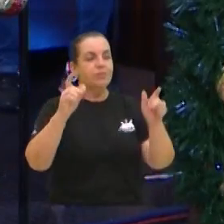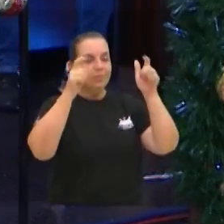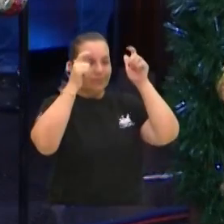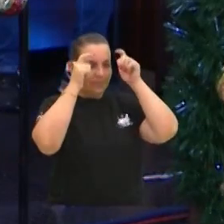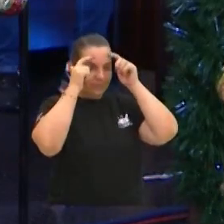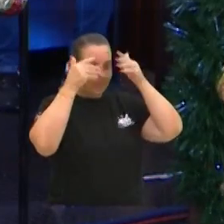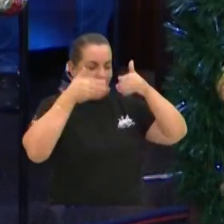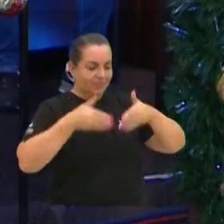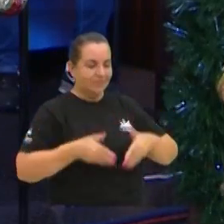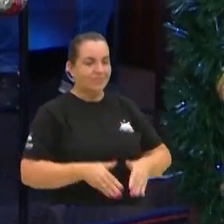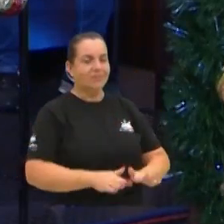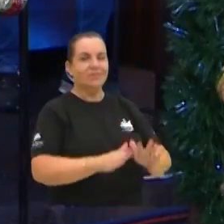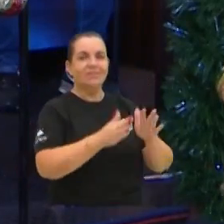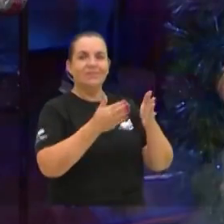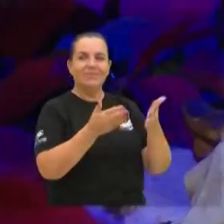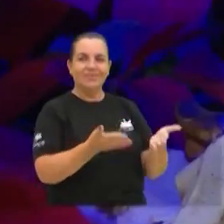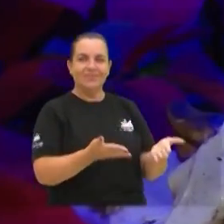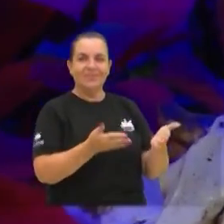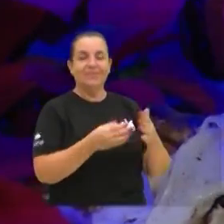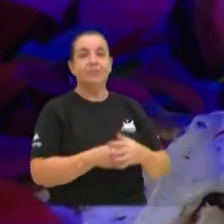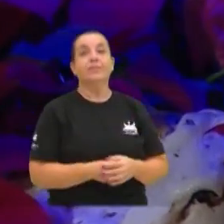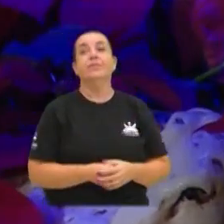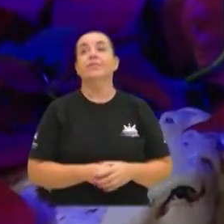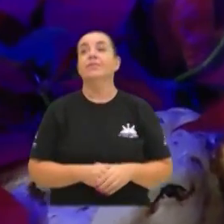de nascer.